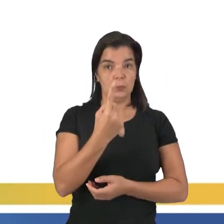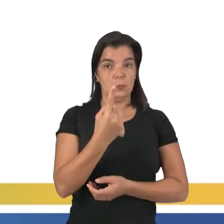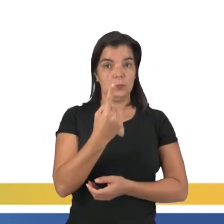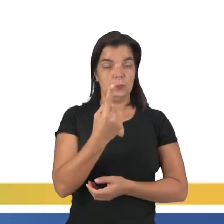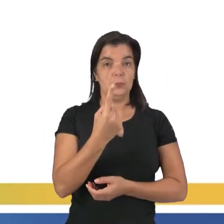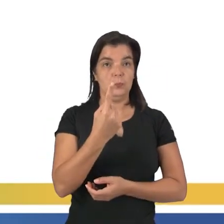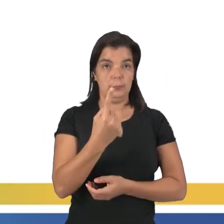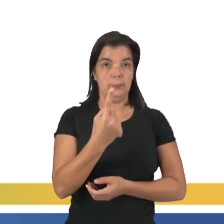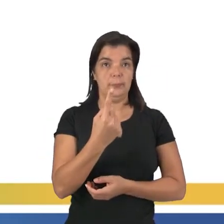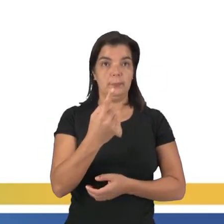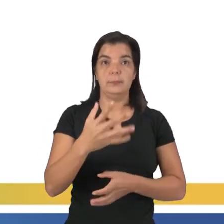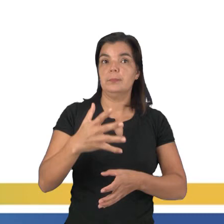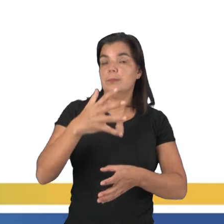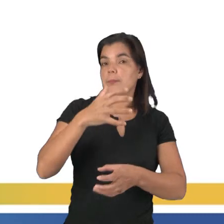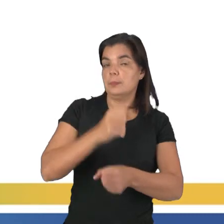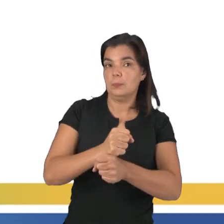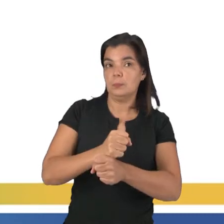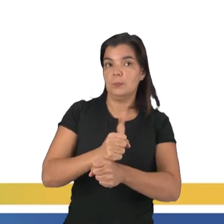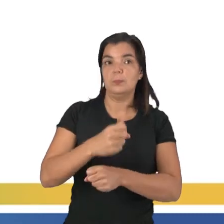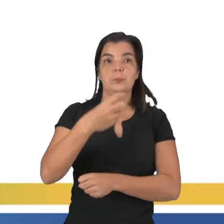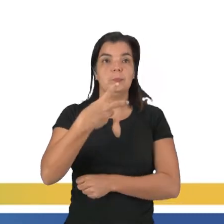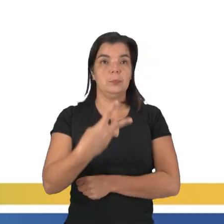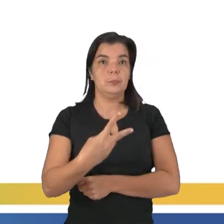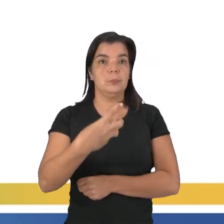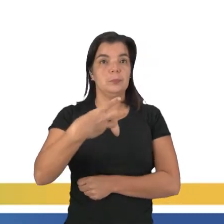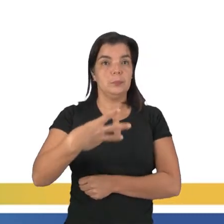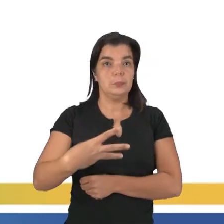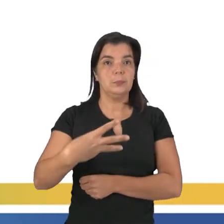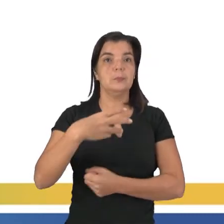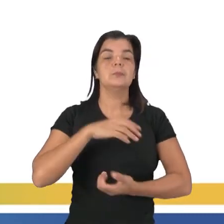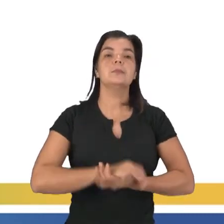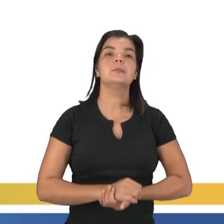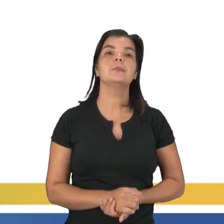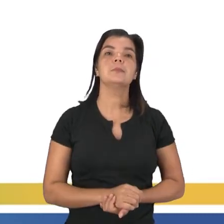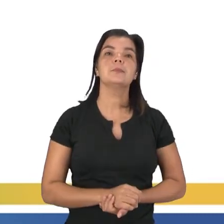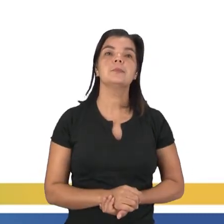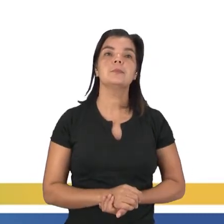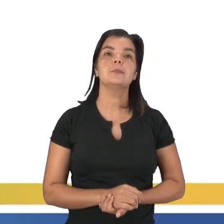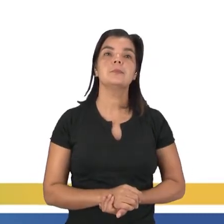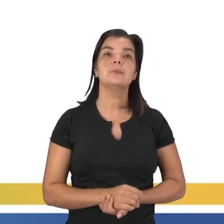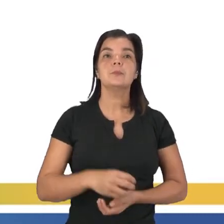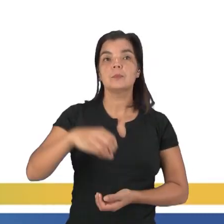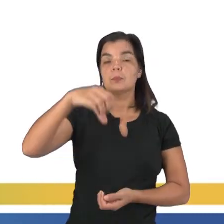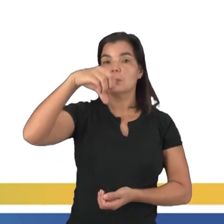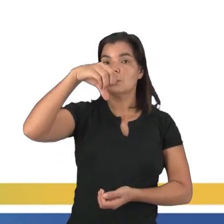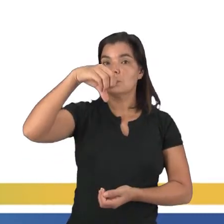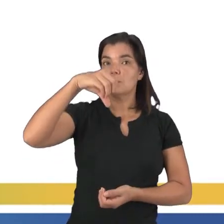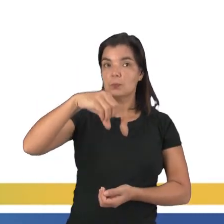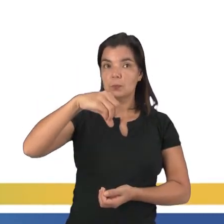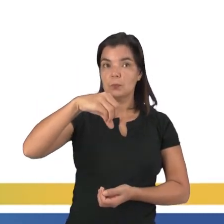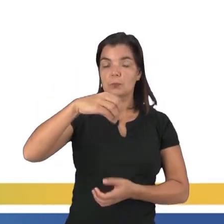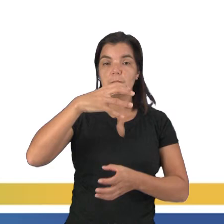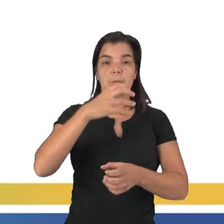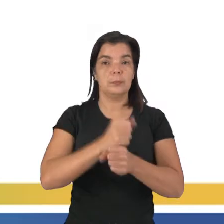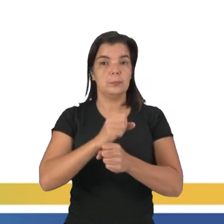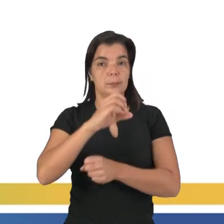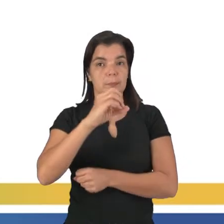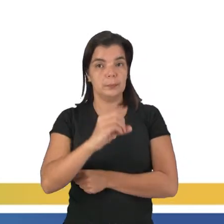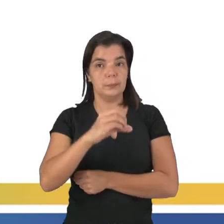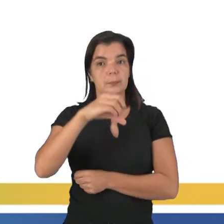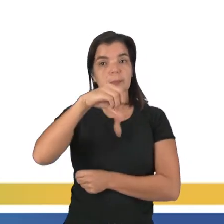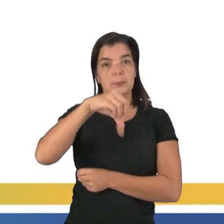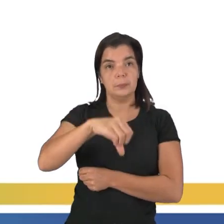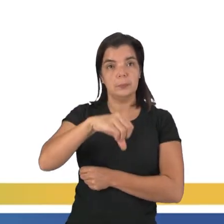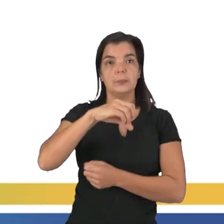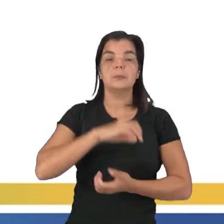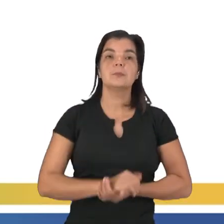aqui, vamos na parte dos centésimos, vai ser 1 mais 2, que vai ser igual a 3. Na parte dos décimos, 9